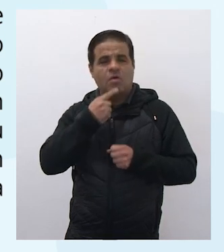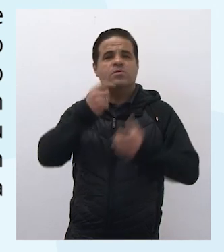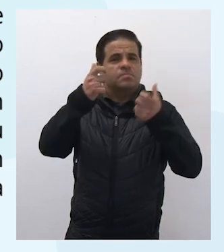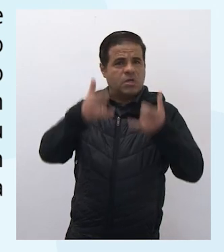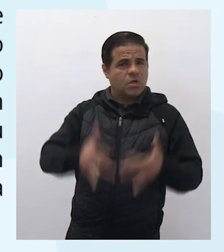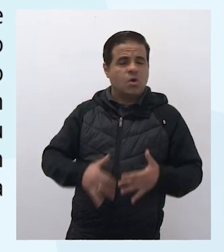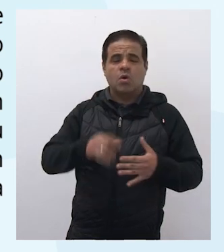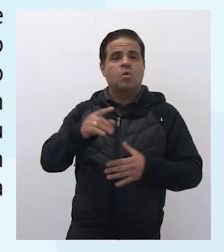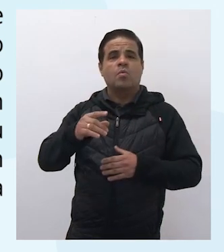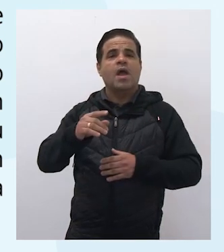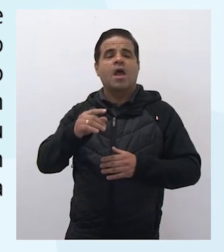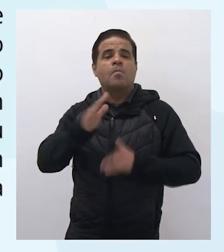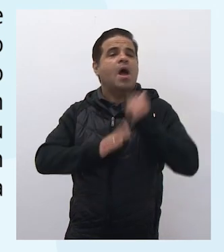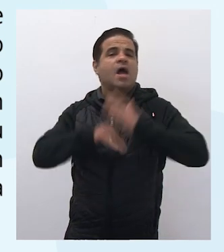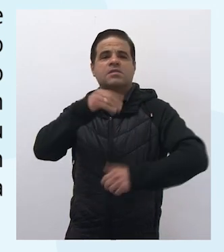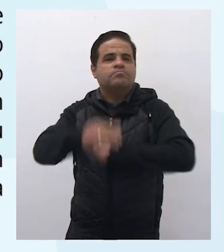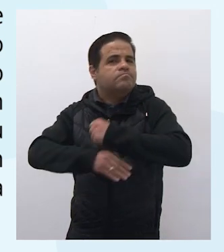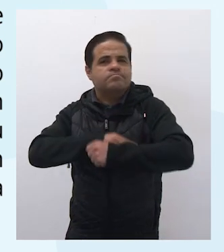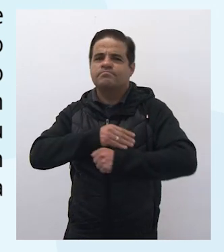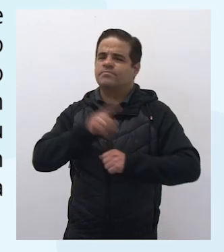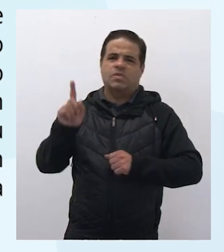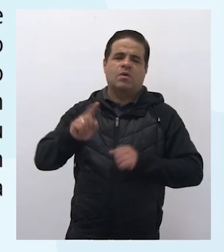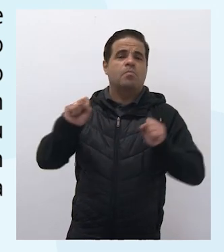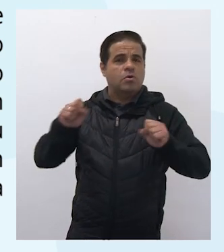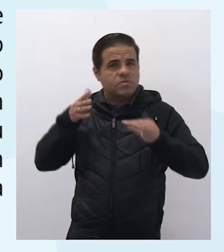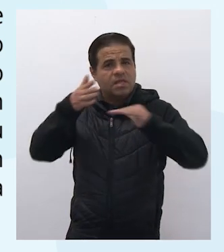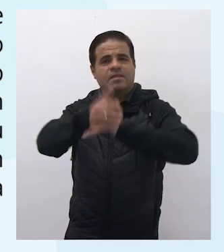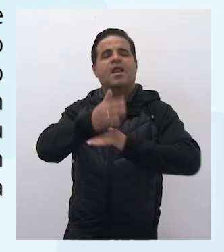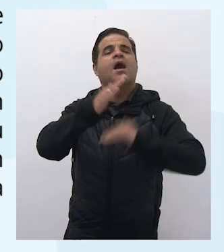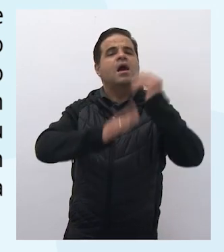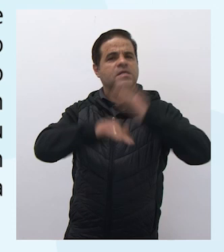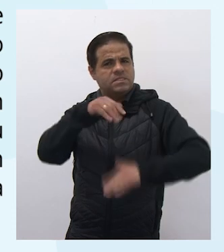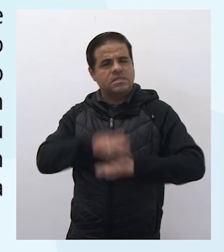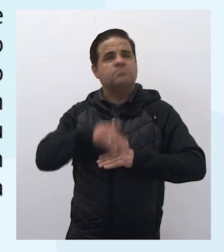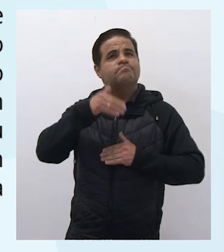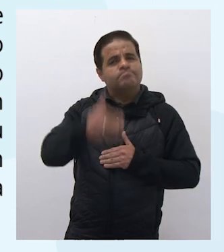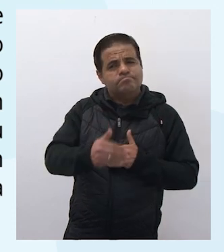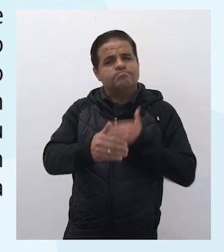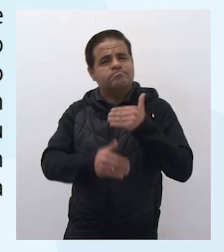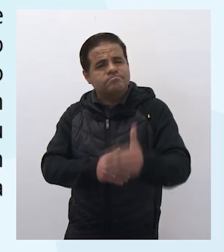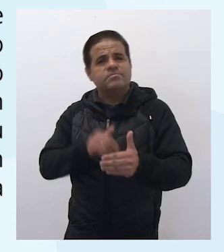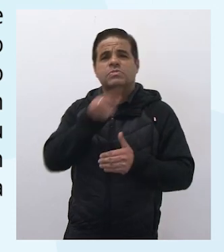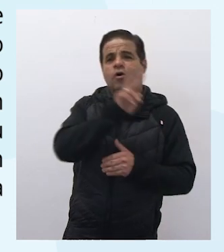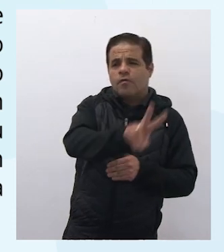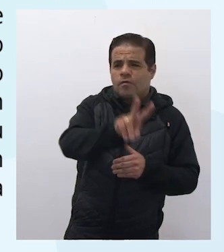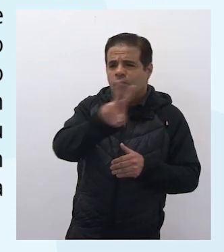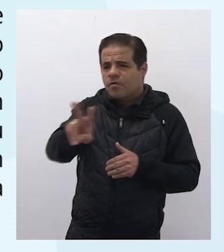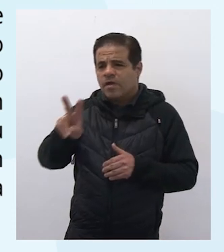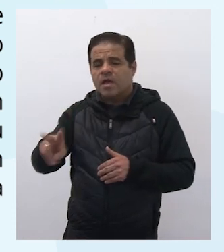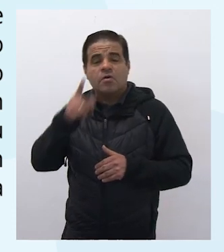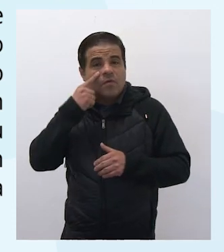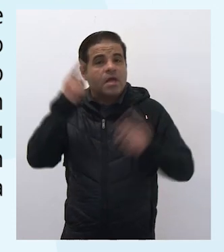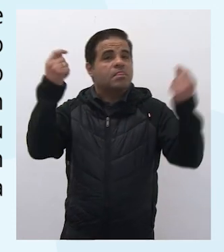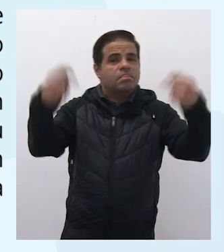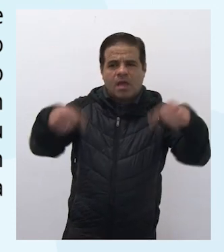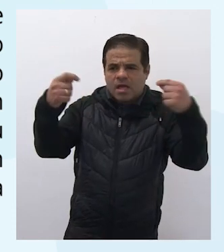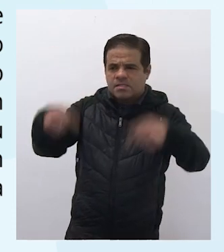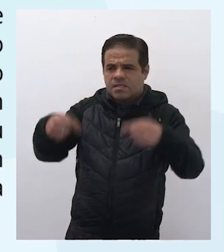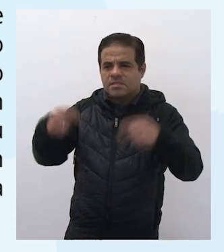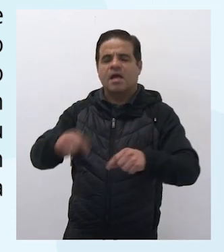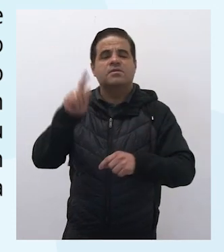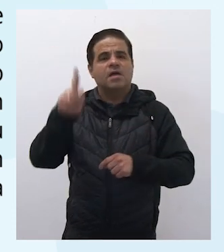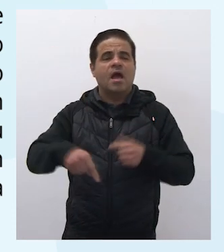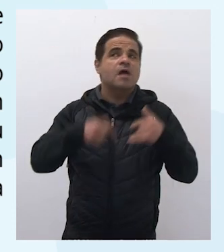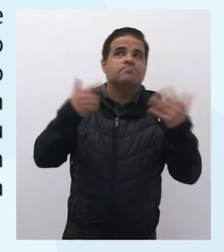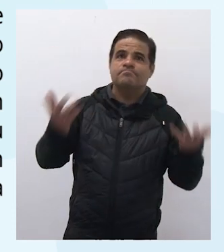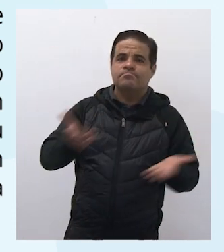ação engessada. Então, eu posso entrar com essa ação à medida que eu vejo necessidade. É o